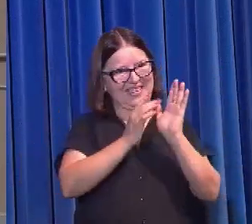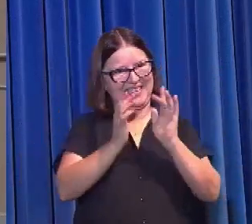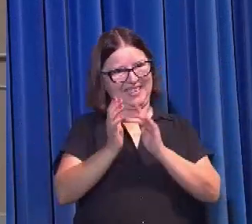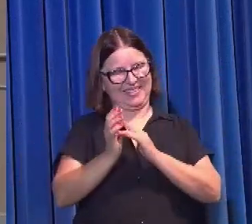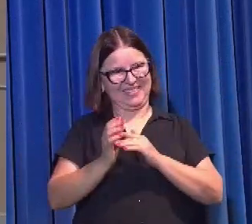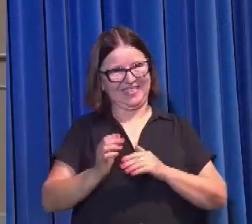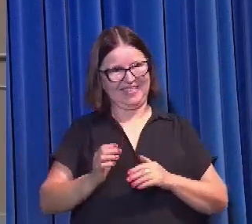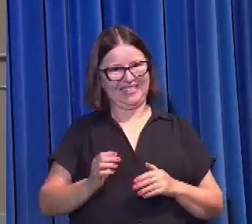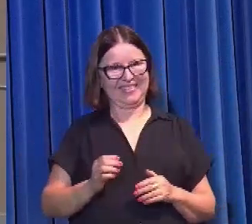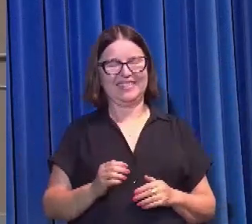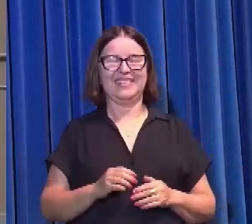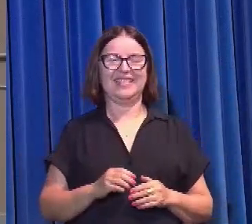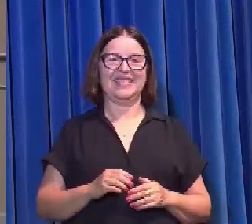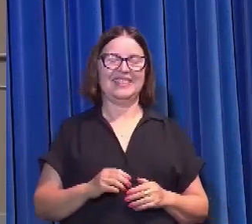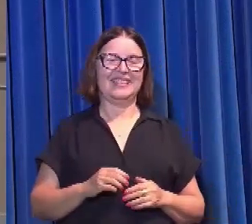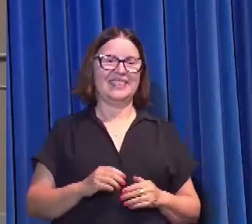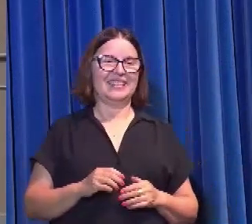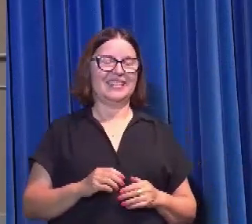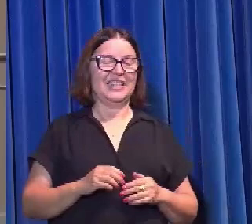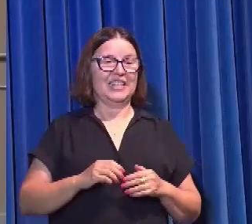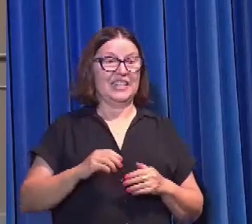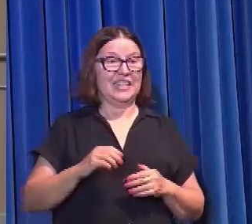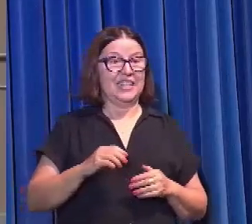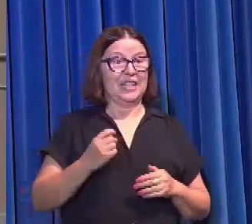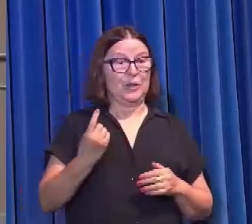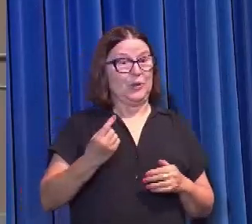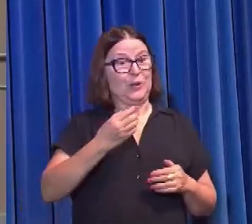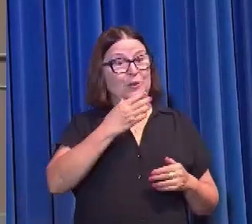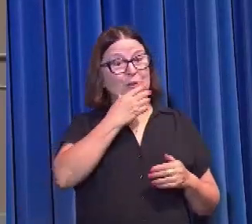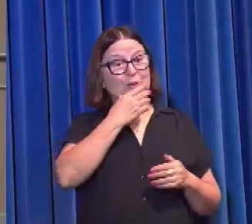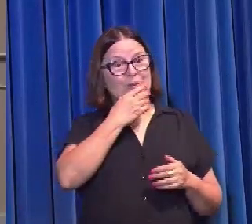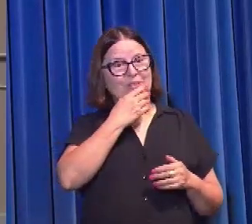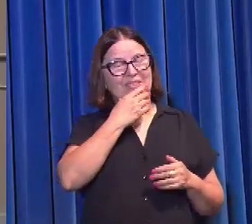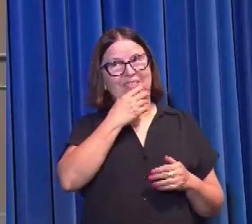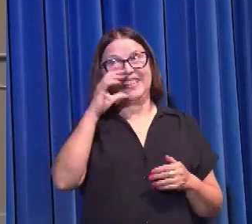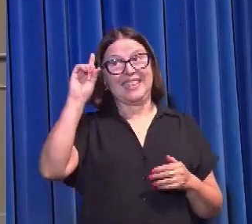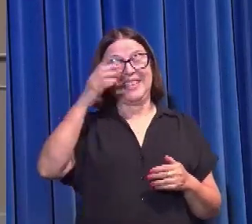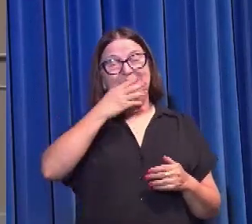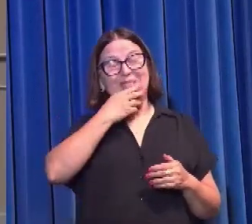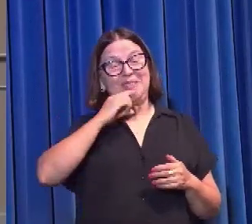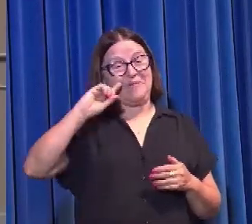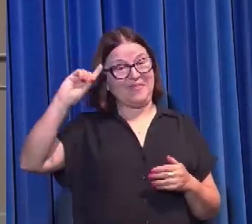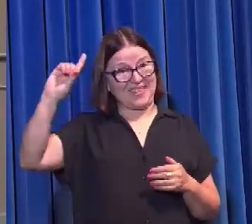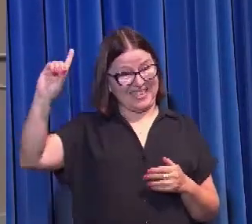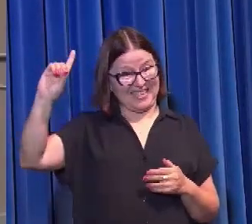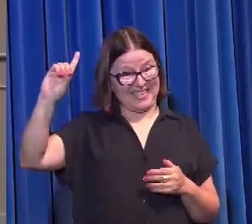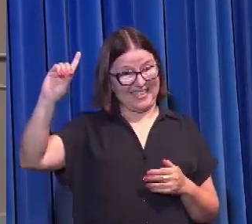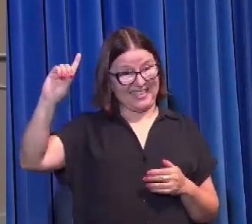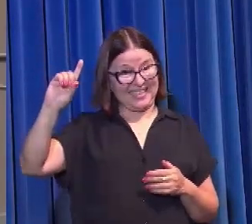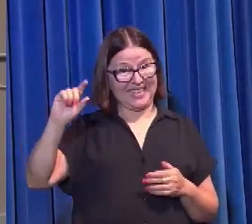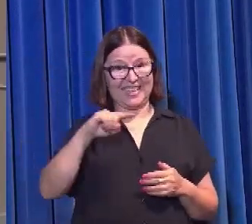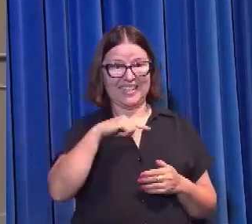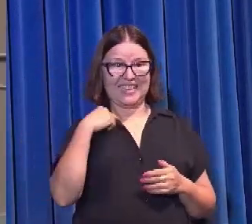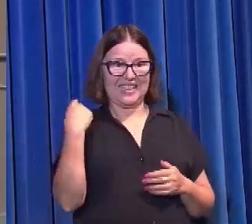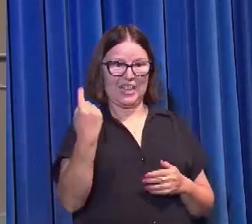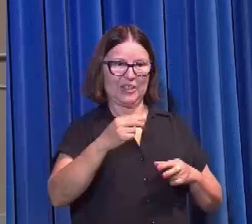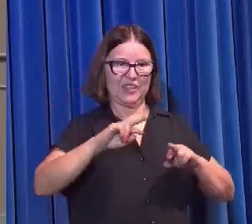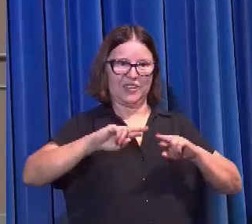único Deus e Pai, o qual é sobre todos, age e está em todos, age por meio de todos. As nossas diferenças são